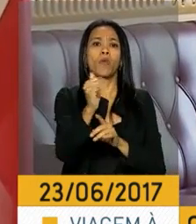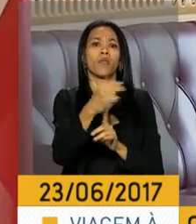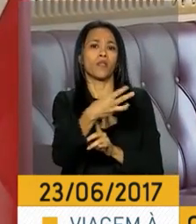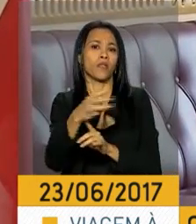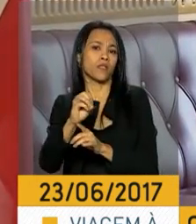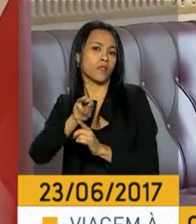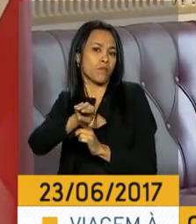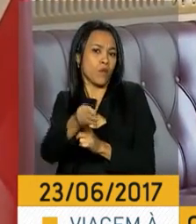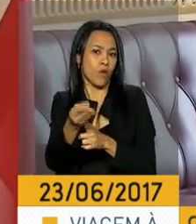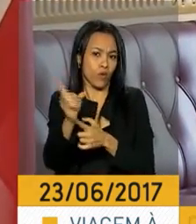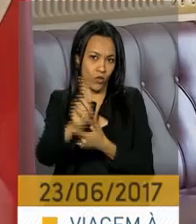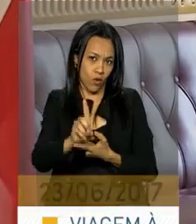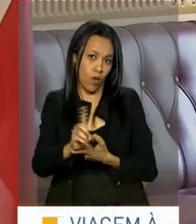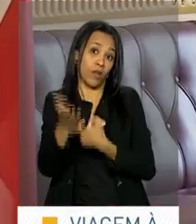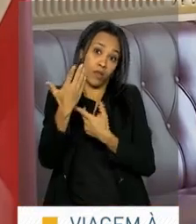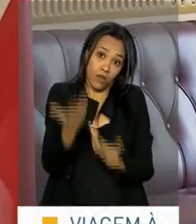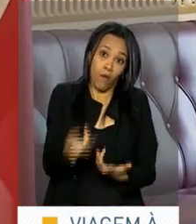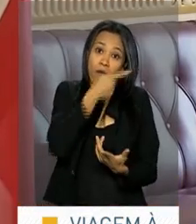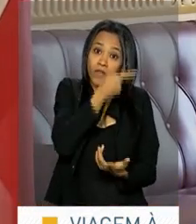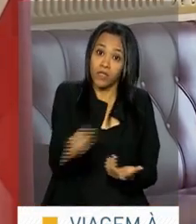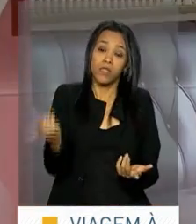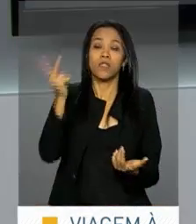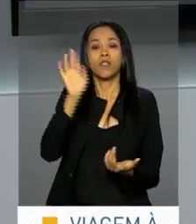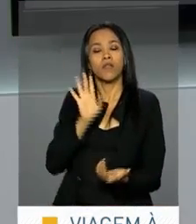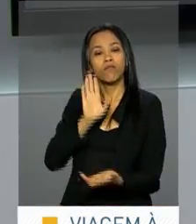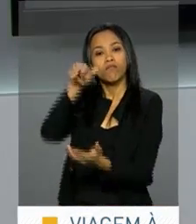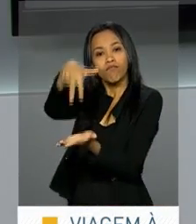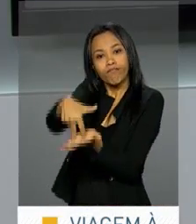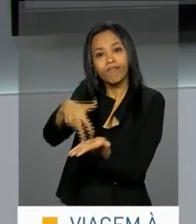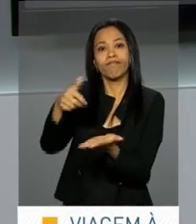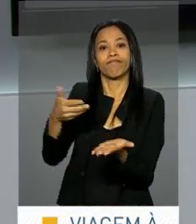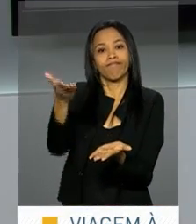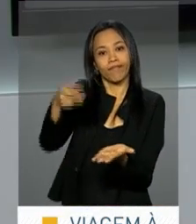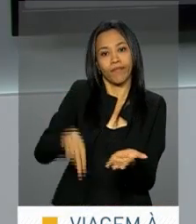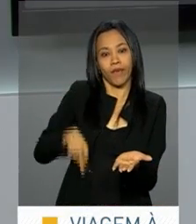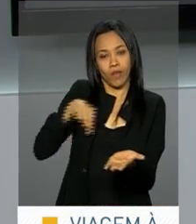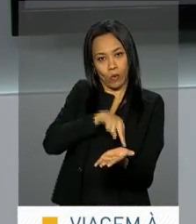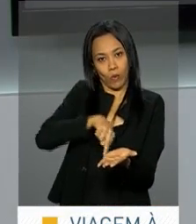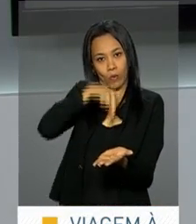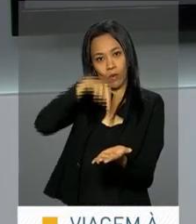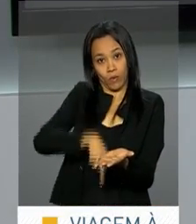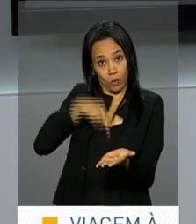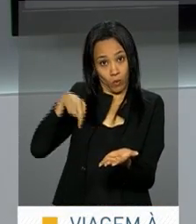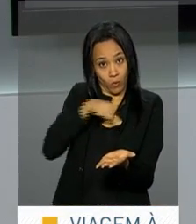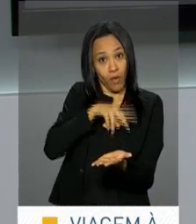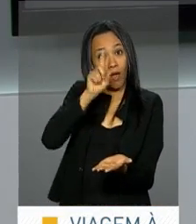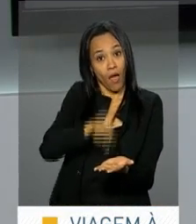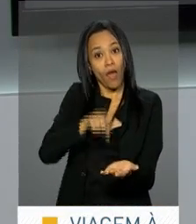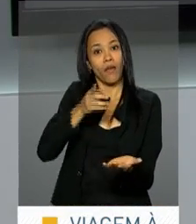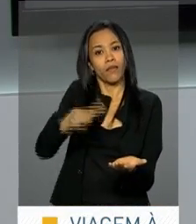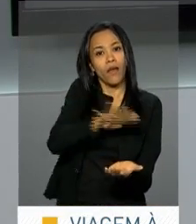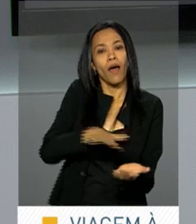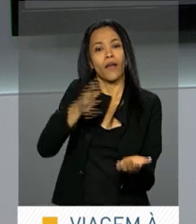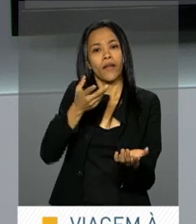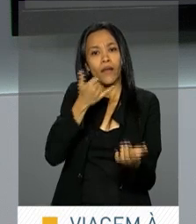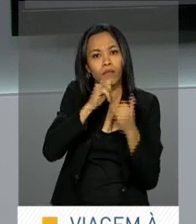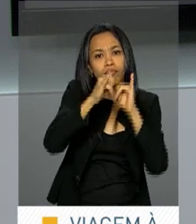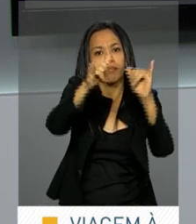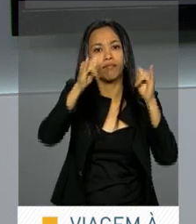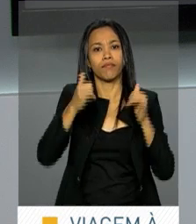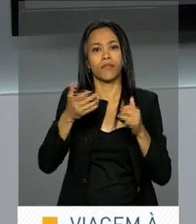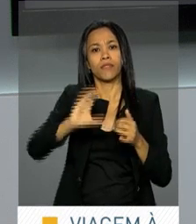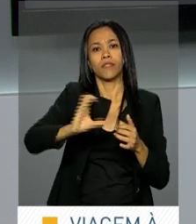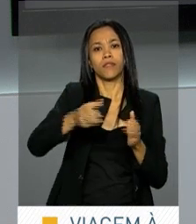US$1,3 bilhão. A visita oficial ao país tem a intenção de estreitar a parceria também nas áreas de energia,